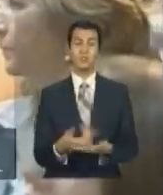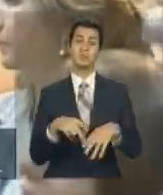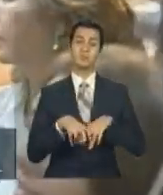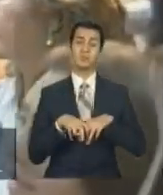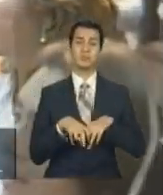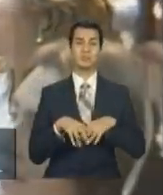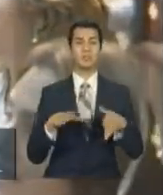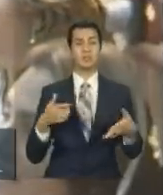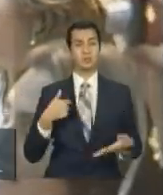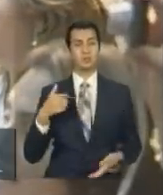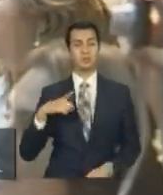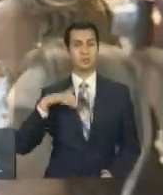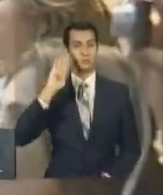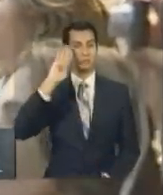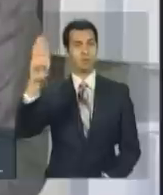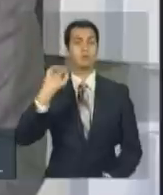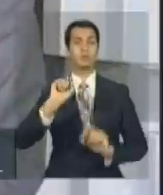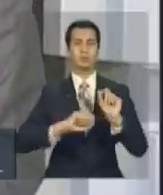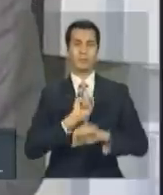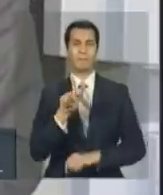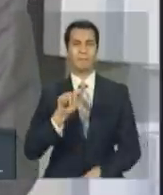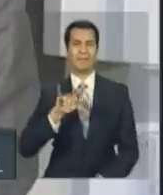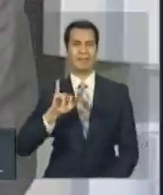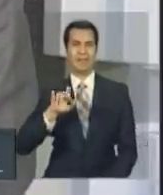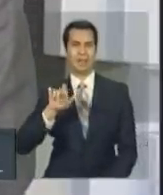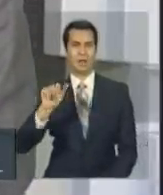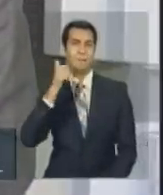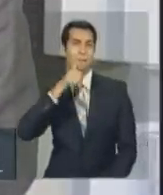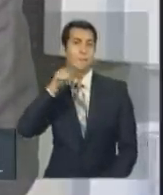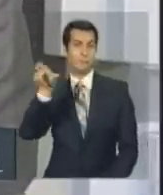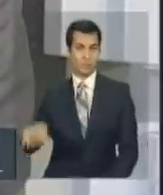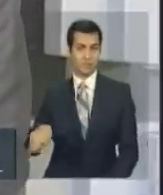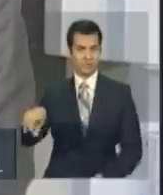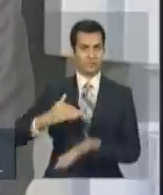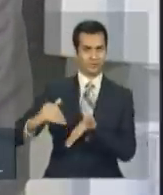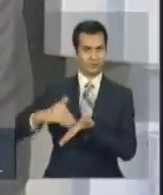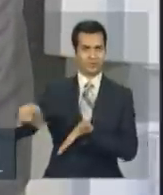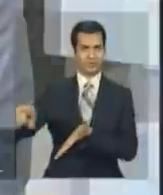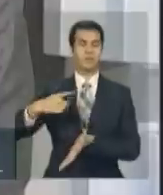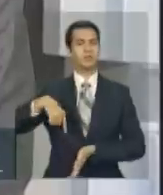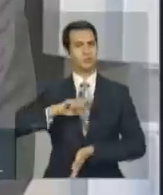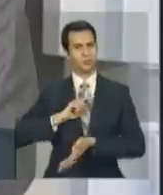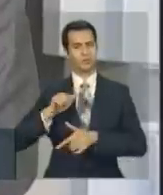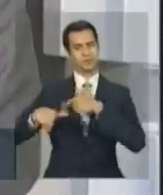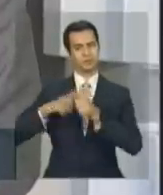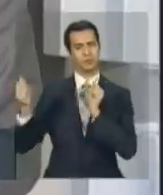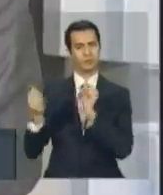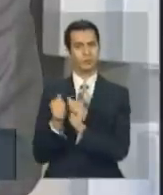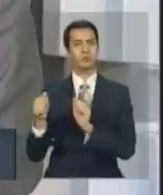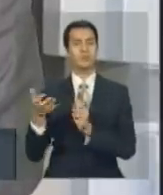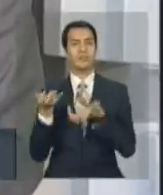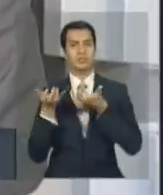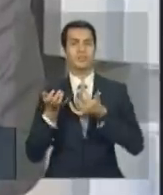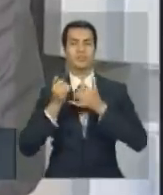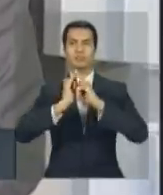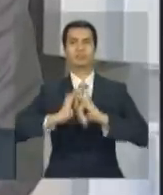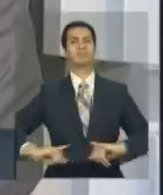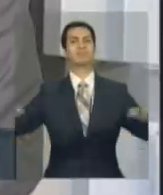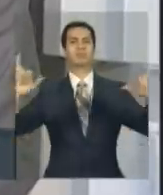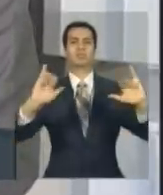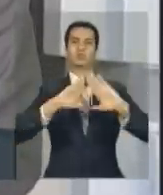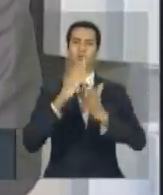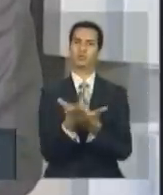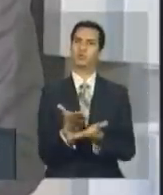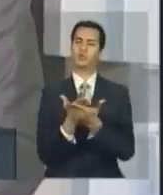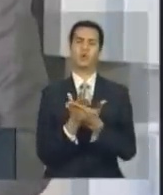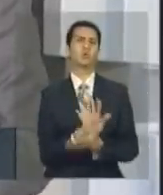que, sobretudo sob o comando da Pilar, a gente tem procurado fazer chegar às escolas a novidade,